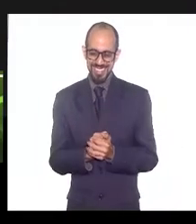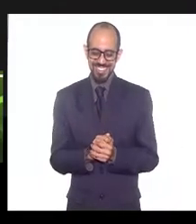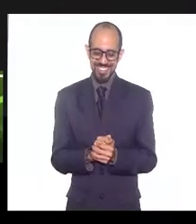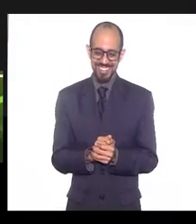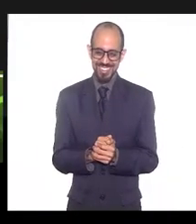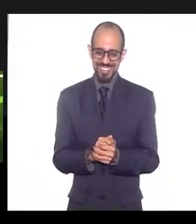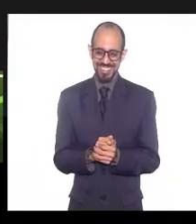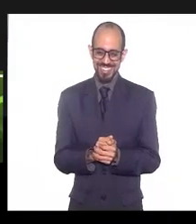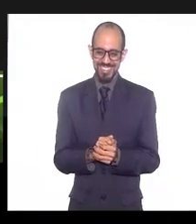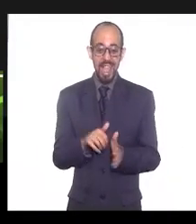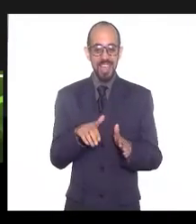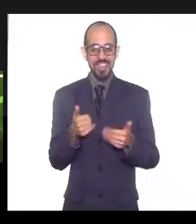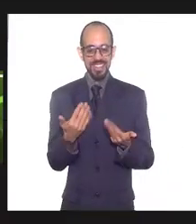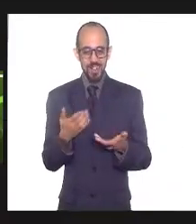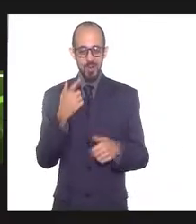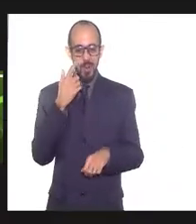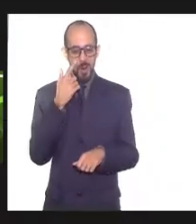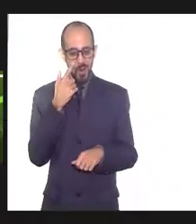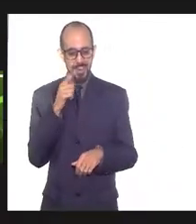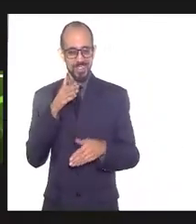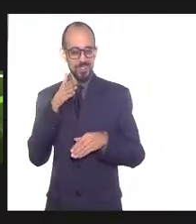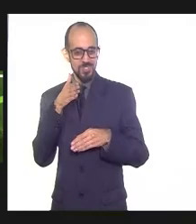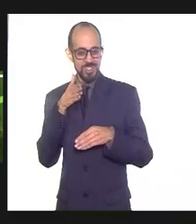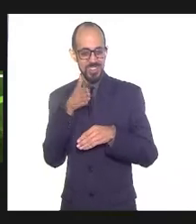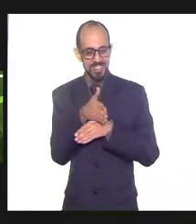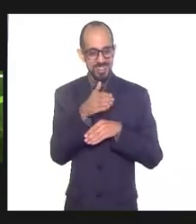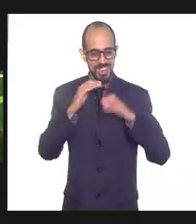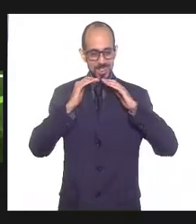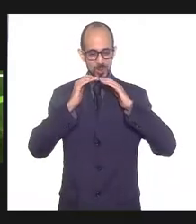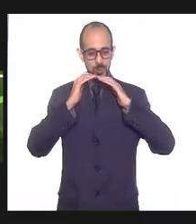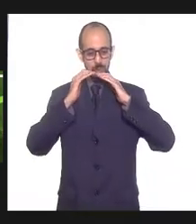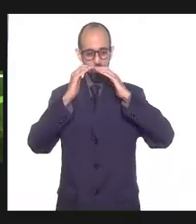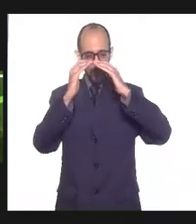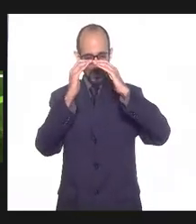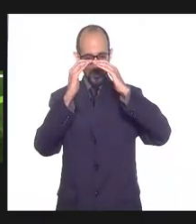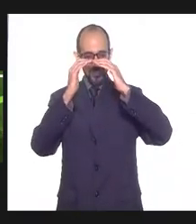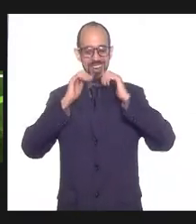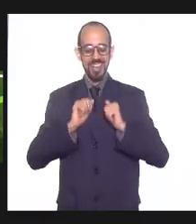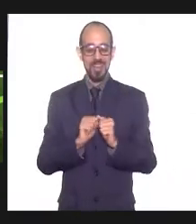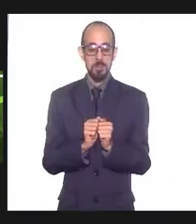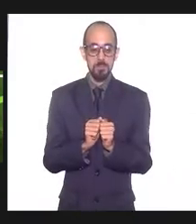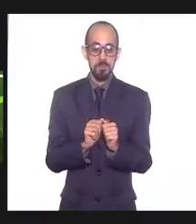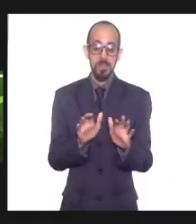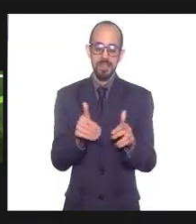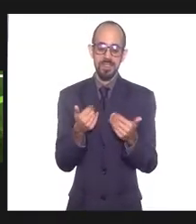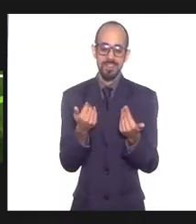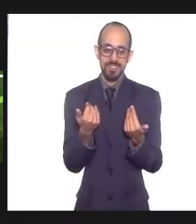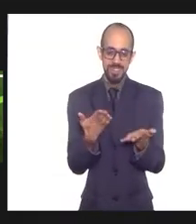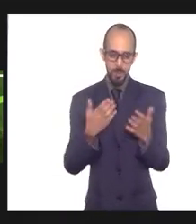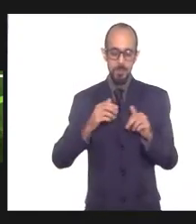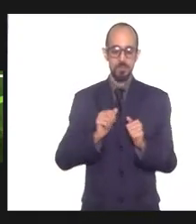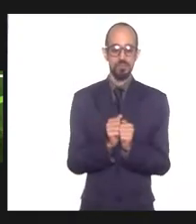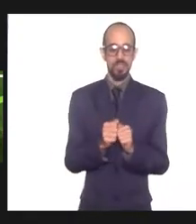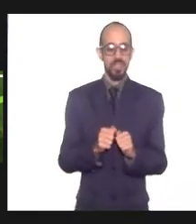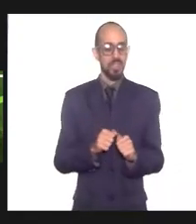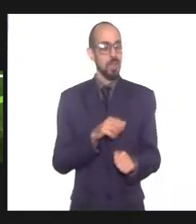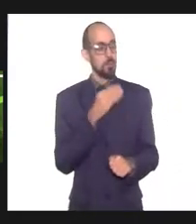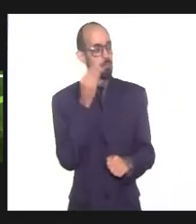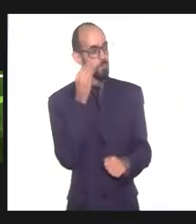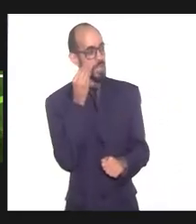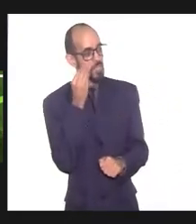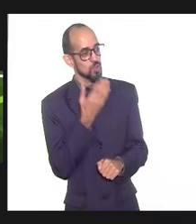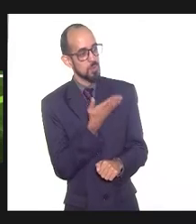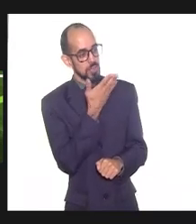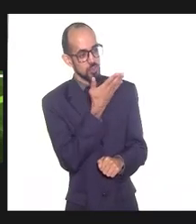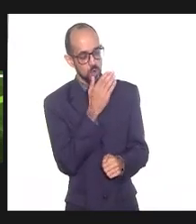Você vê que eu já entrei até aqui no túnel, né? Para ver se... Não. Mas, tia Ju, um beijo para a senhora. A Anne Cooperman,